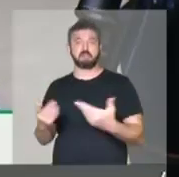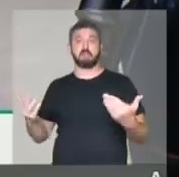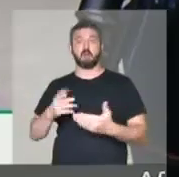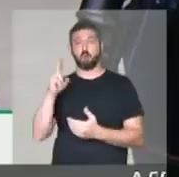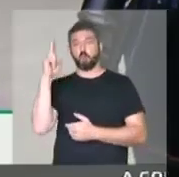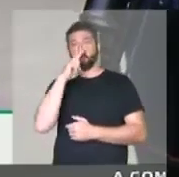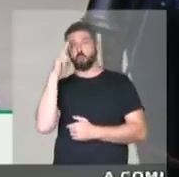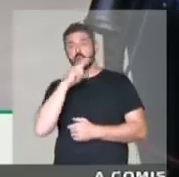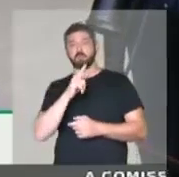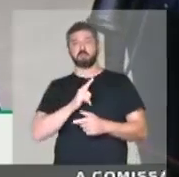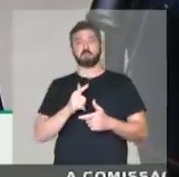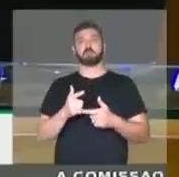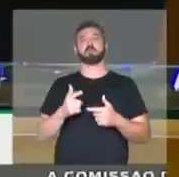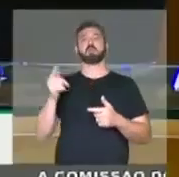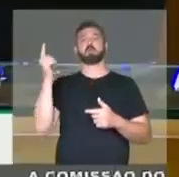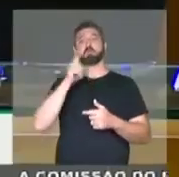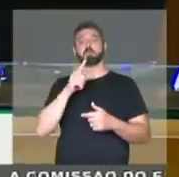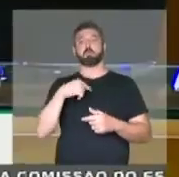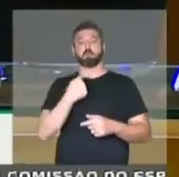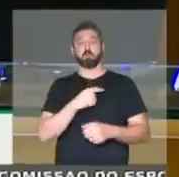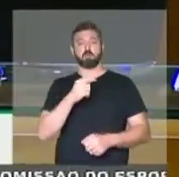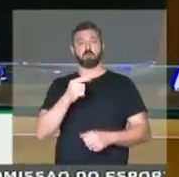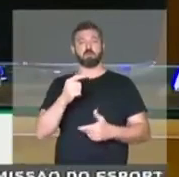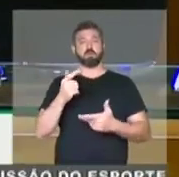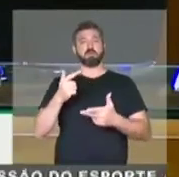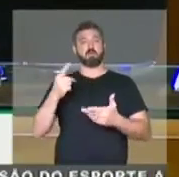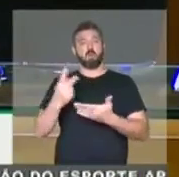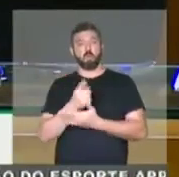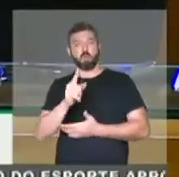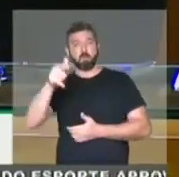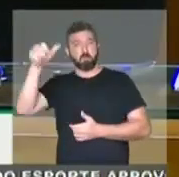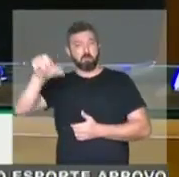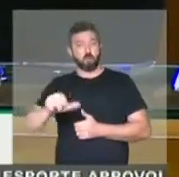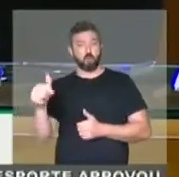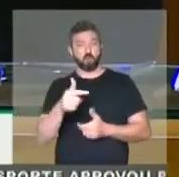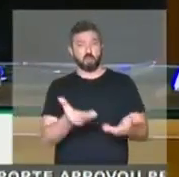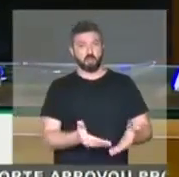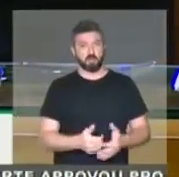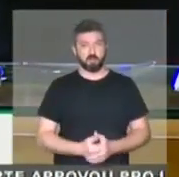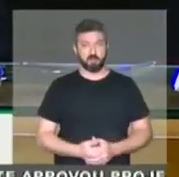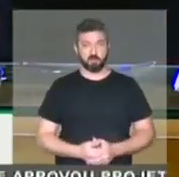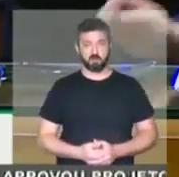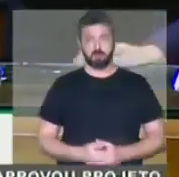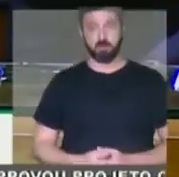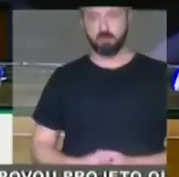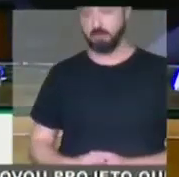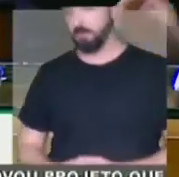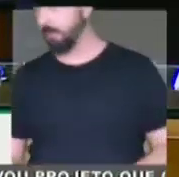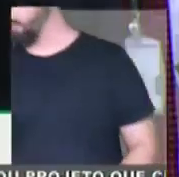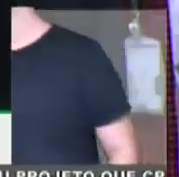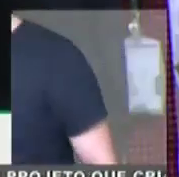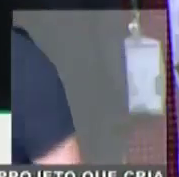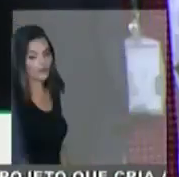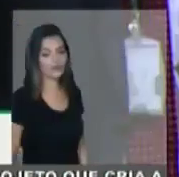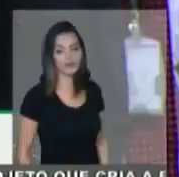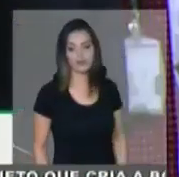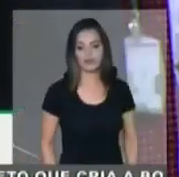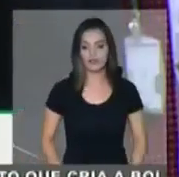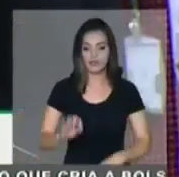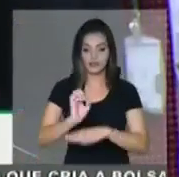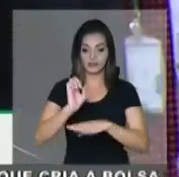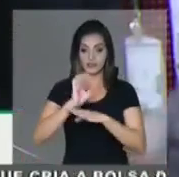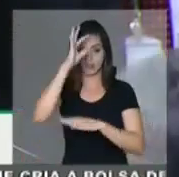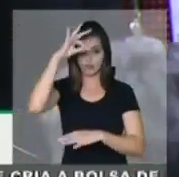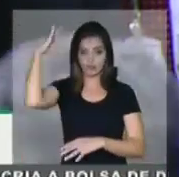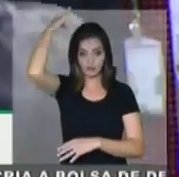decretando situação de emergência para que a gente não passe por uma situação pior do que já estamos. O Espírito Santo está numa situação difícil, as